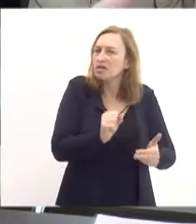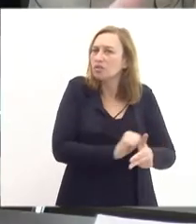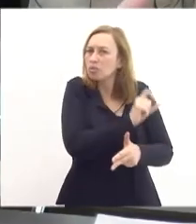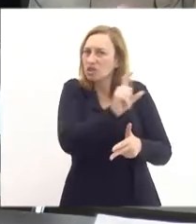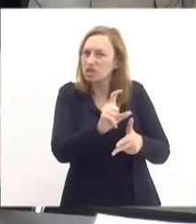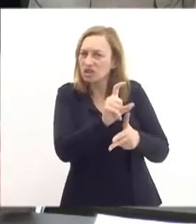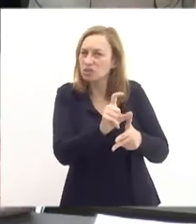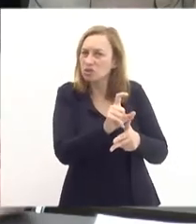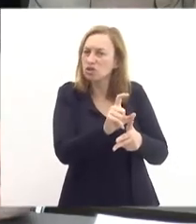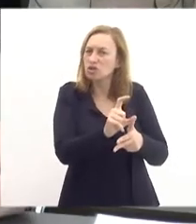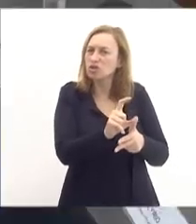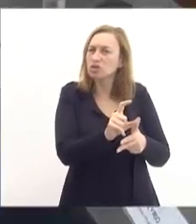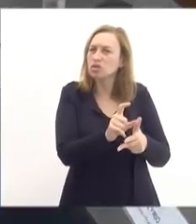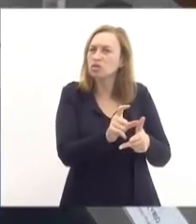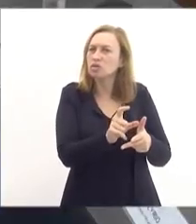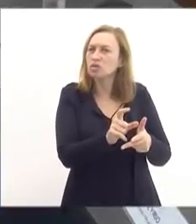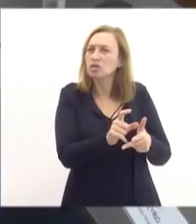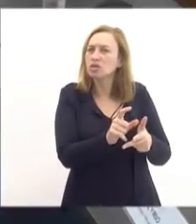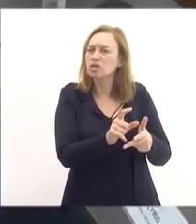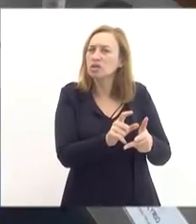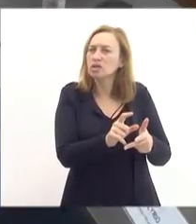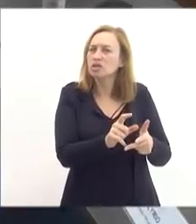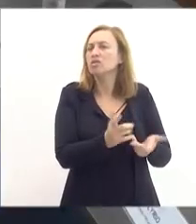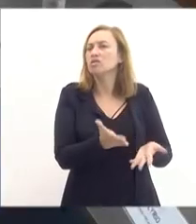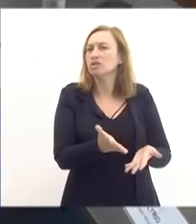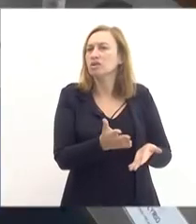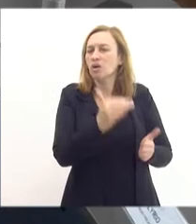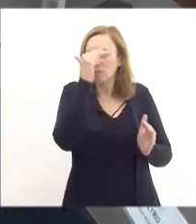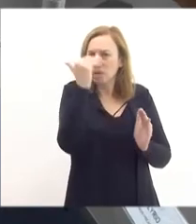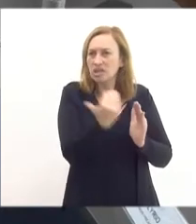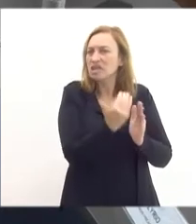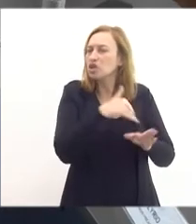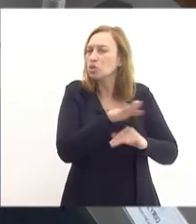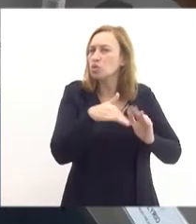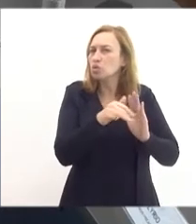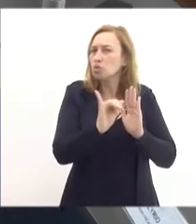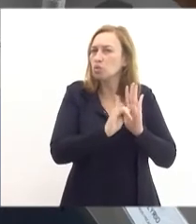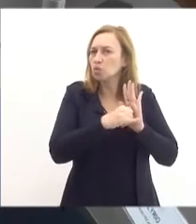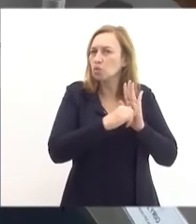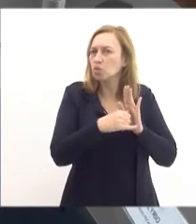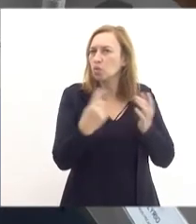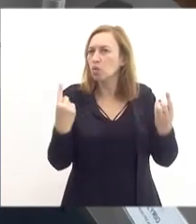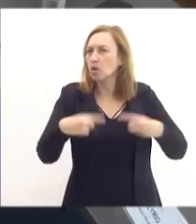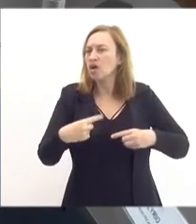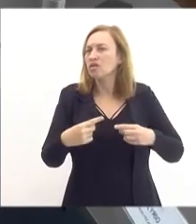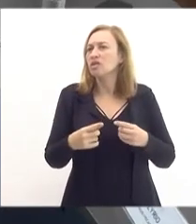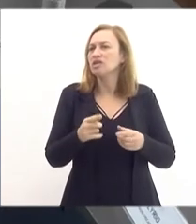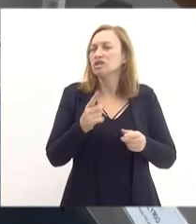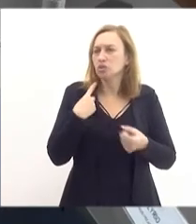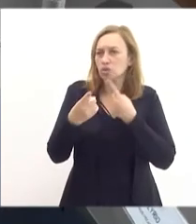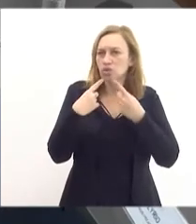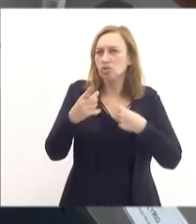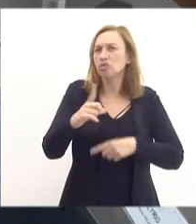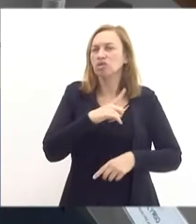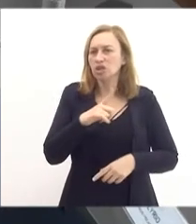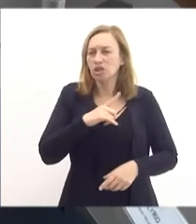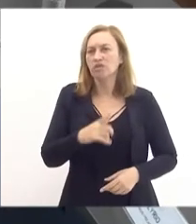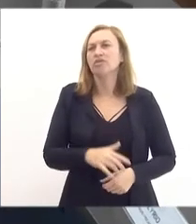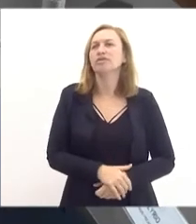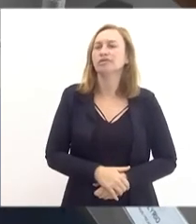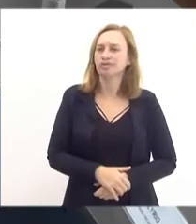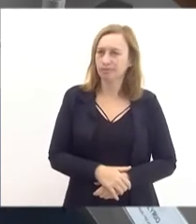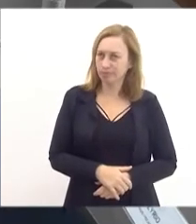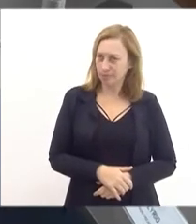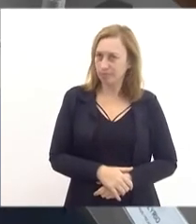Executivo, os ordenadores, a submeter previamente todos os editais de concorrência, e foi essa discussão que surgiu nesse parecer da